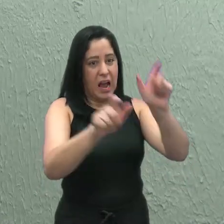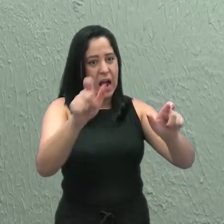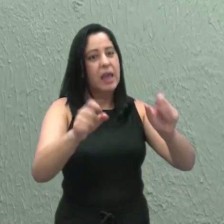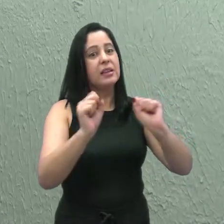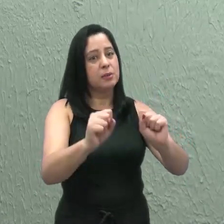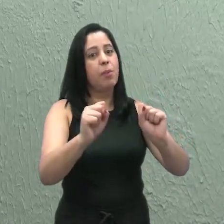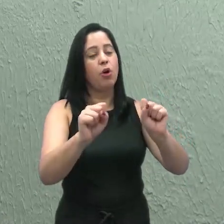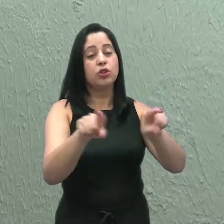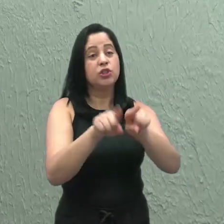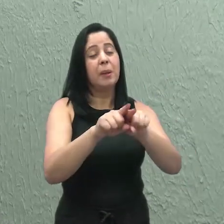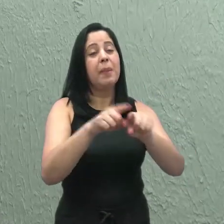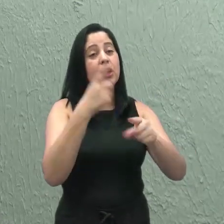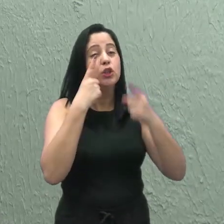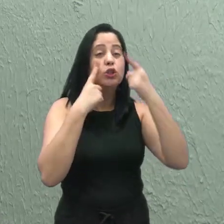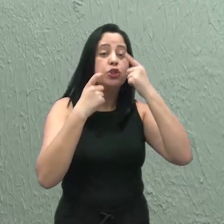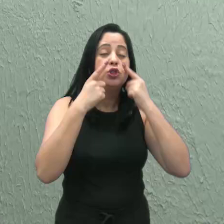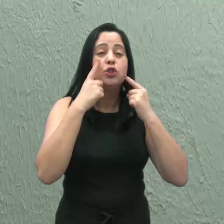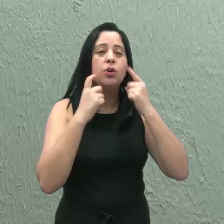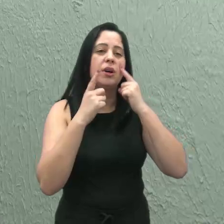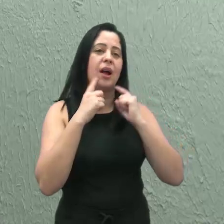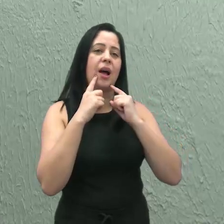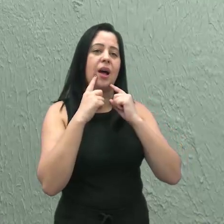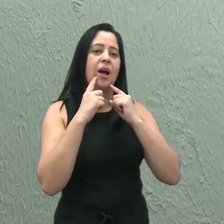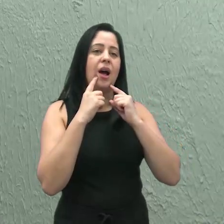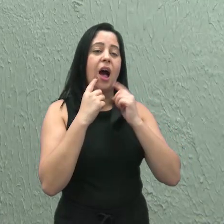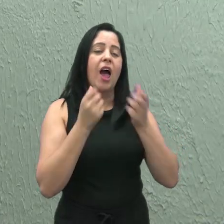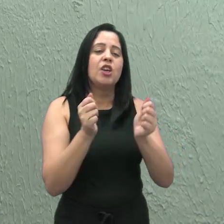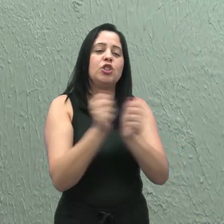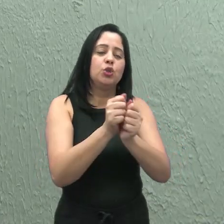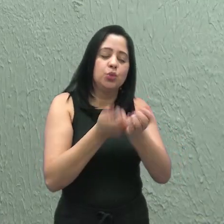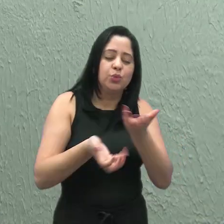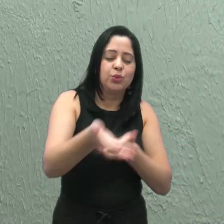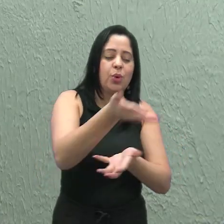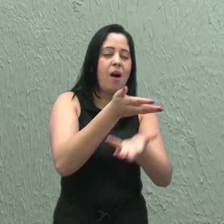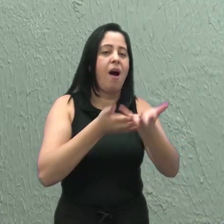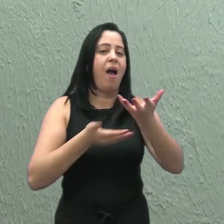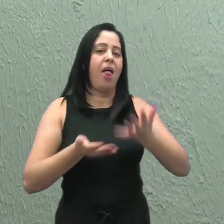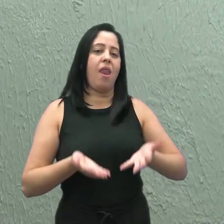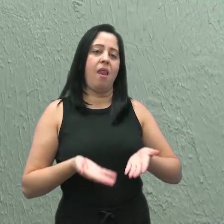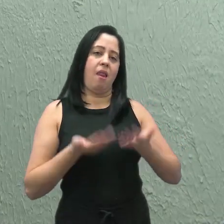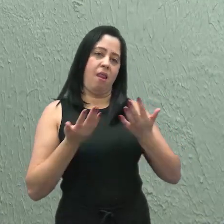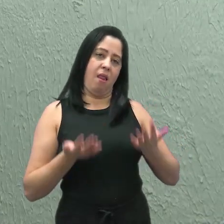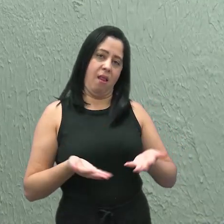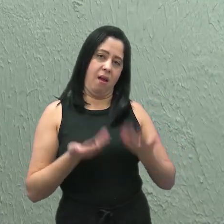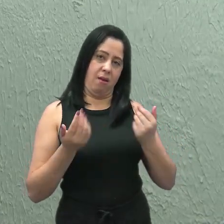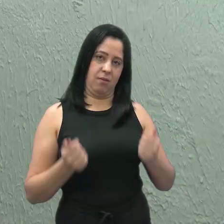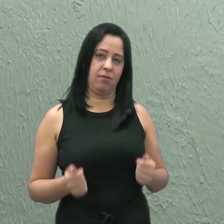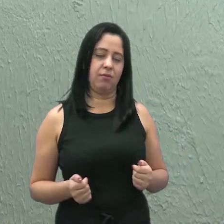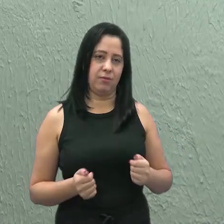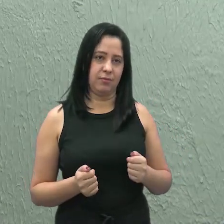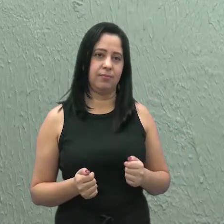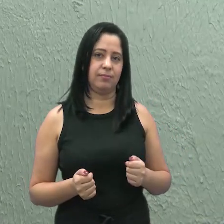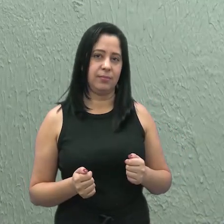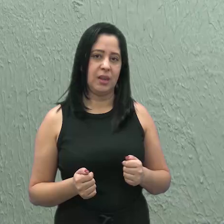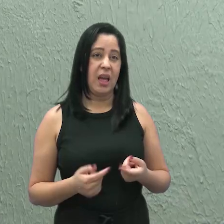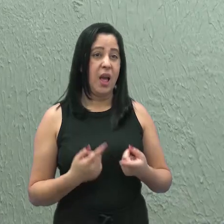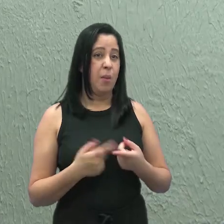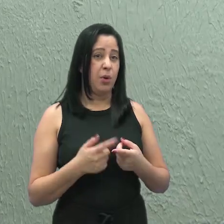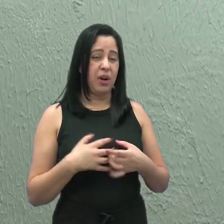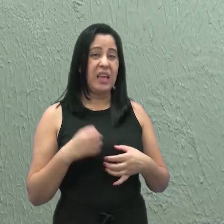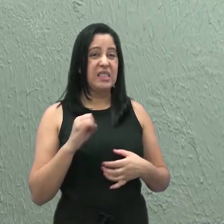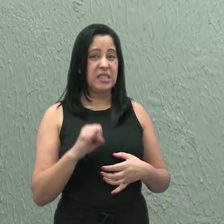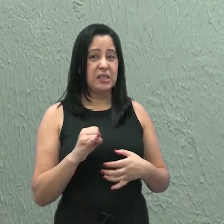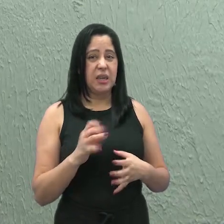deles também. Aí eu não preciso mais esconder e se torna mais leve o processo. Porque o que faz a gente ficar